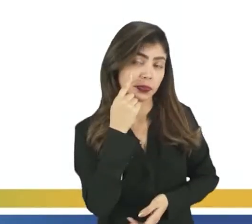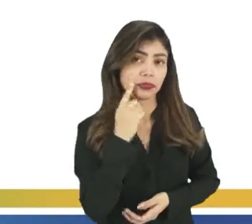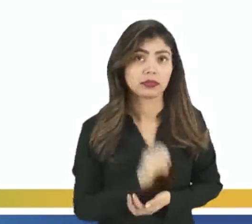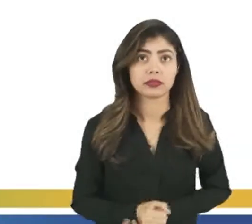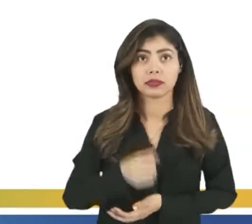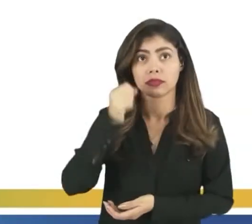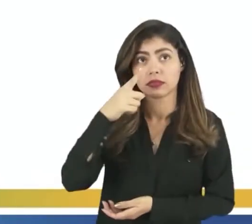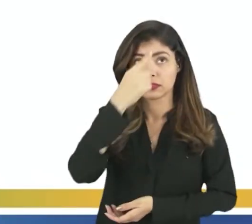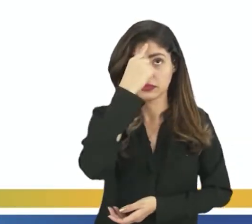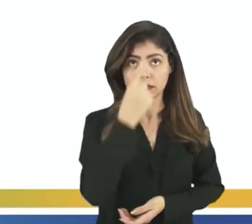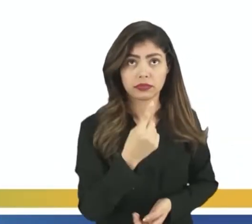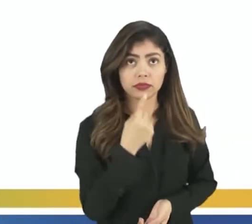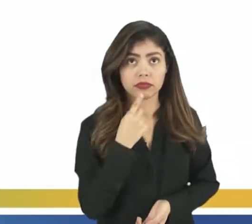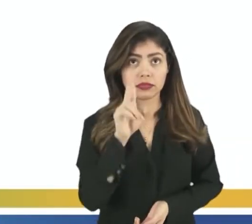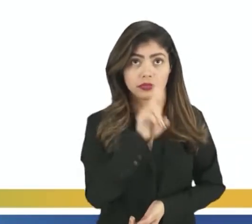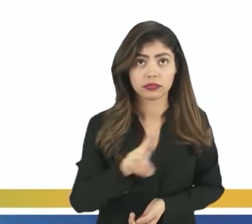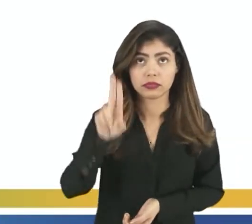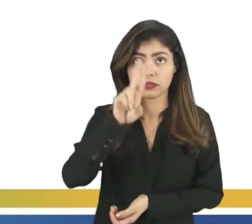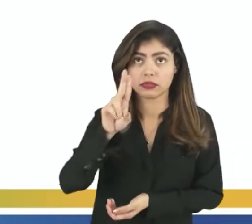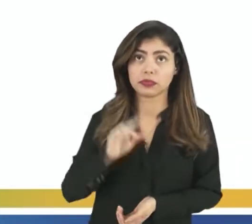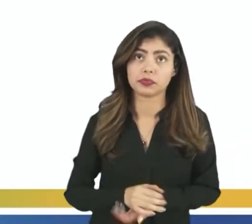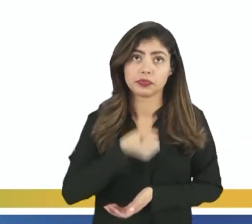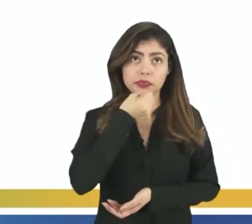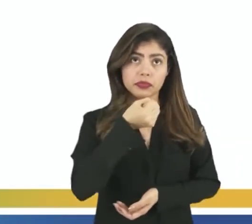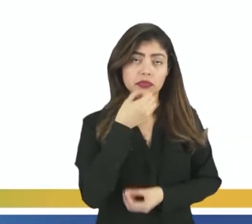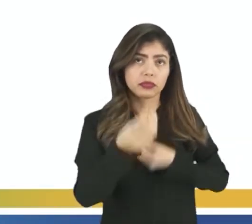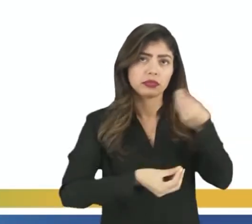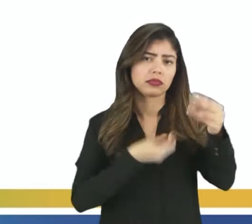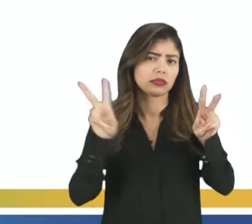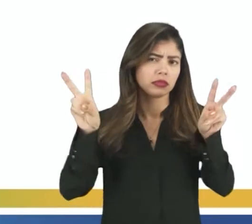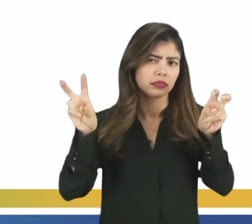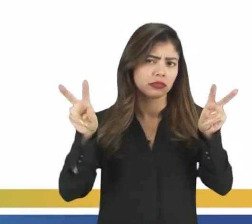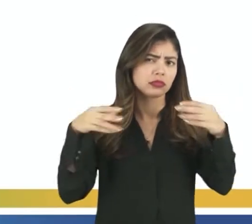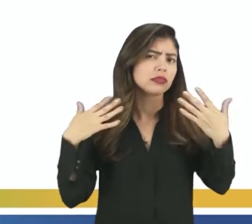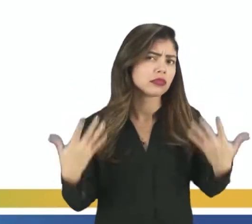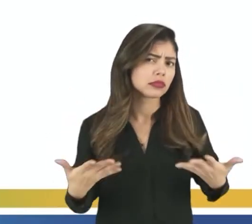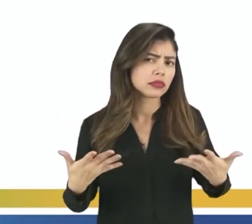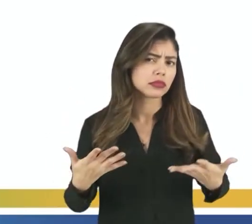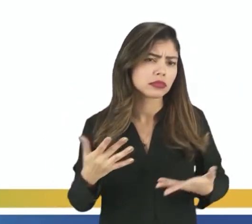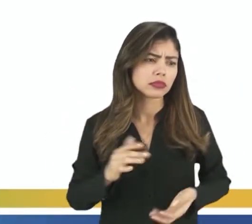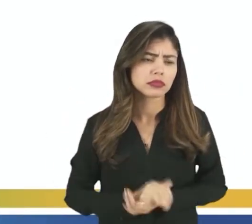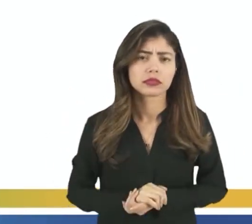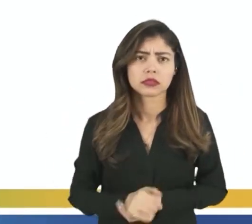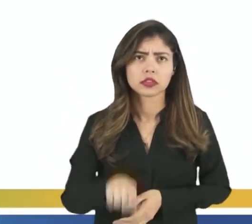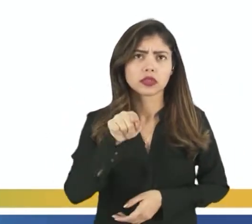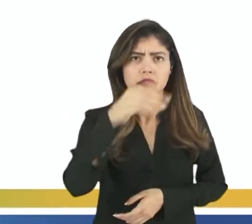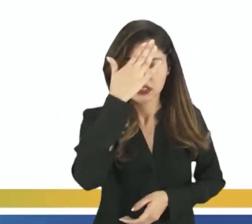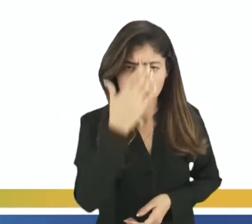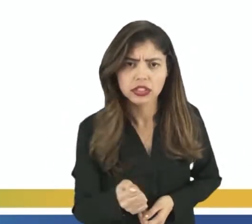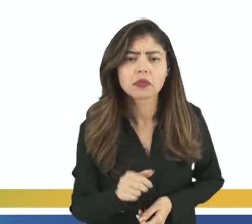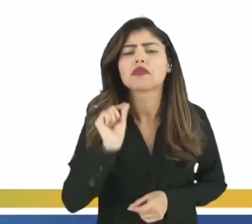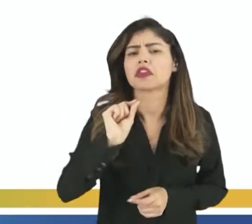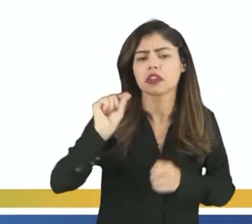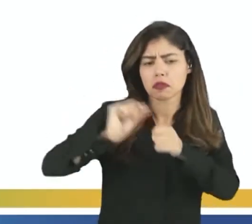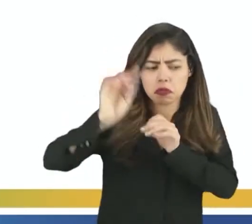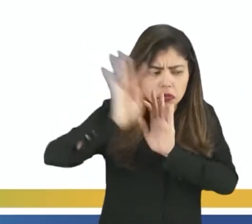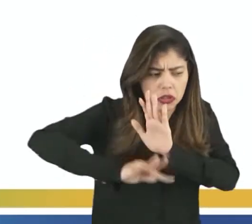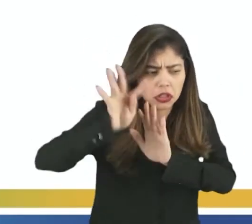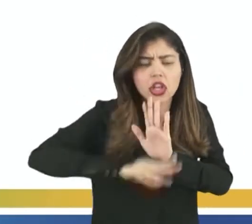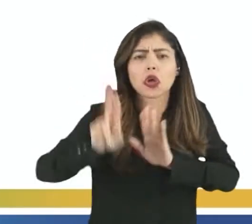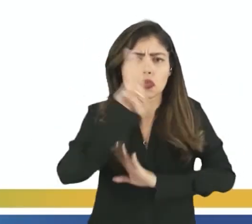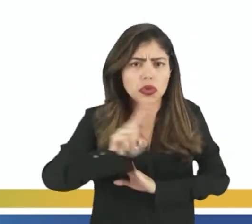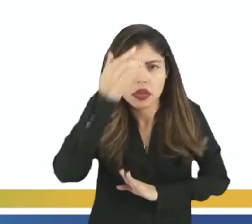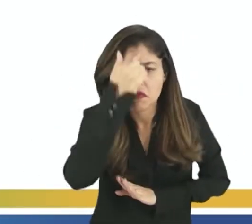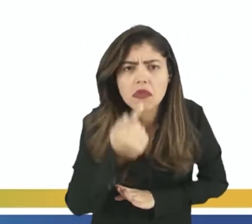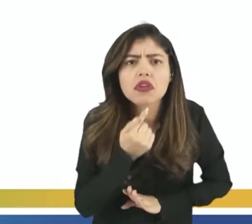2. Observe a imagem utilizada na reportagem. Como ela se relaciona com o título? Porque você sabe que se você for fazer um texto e